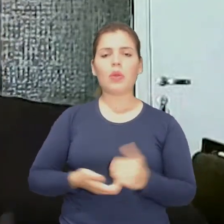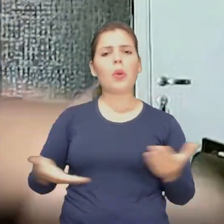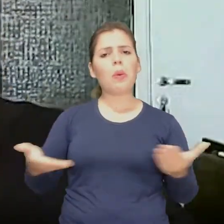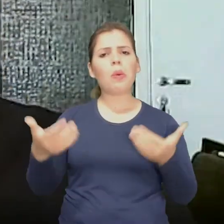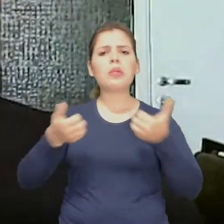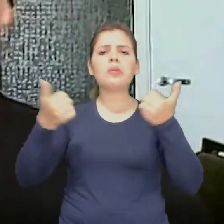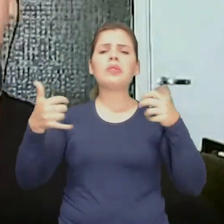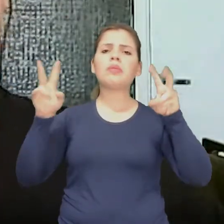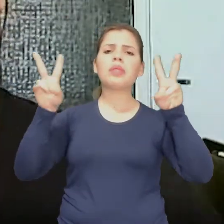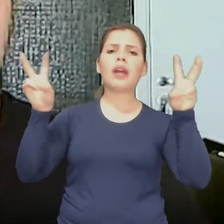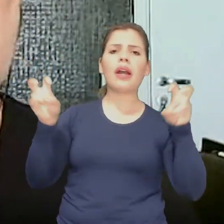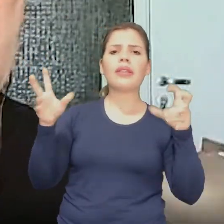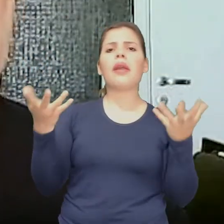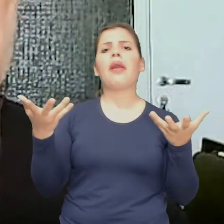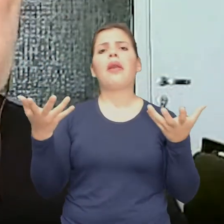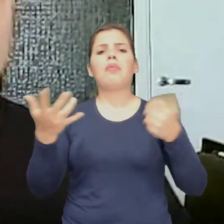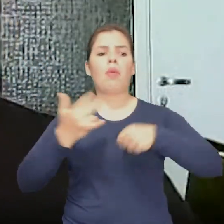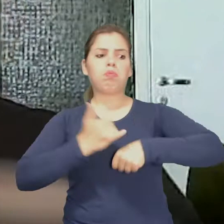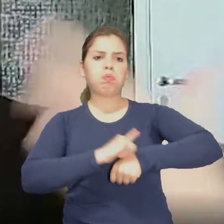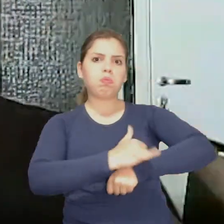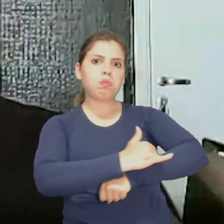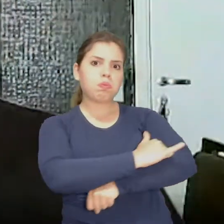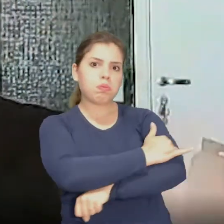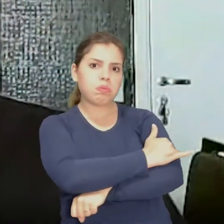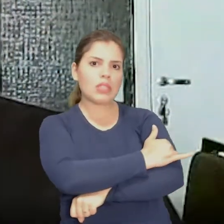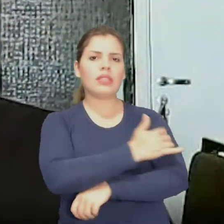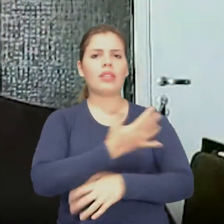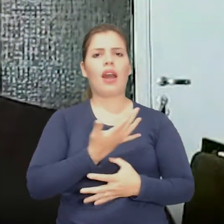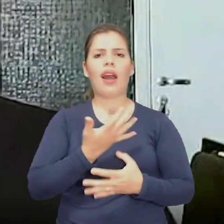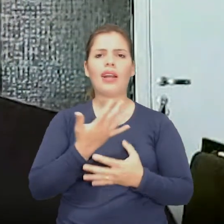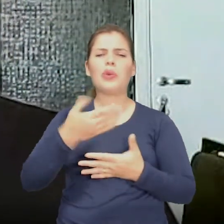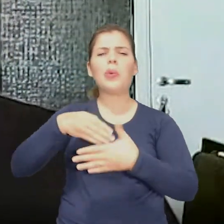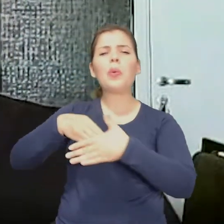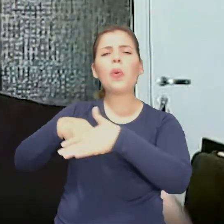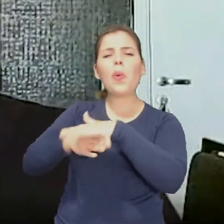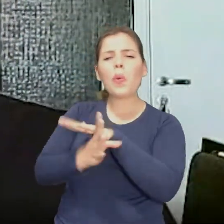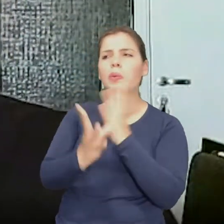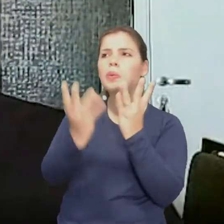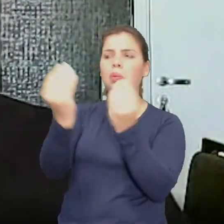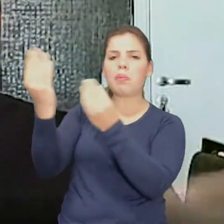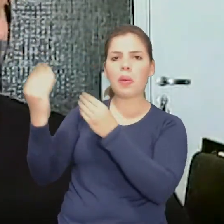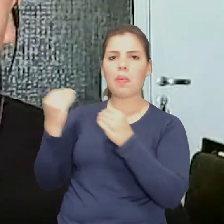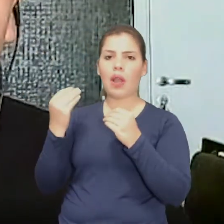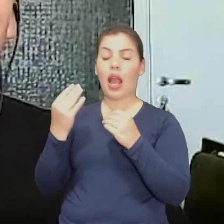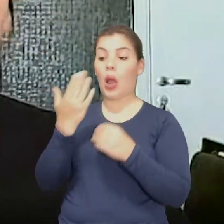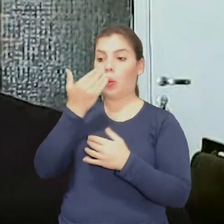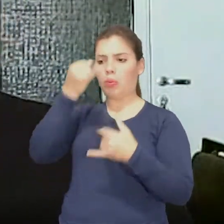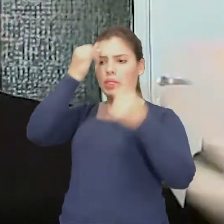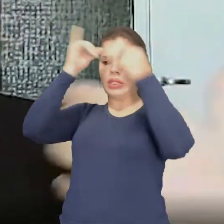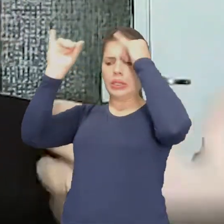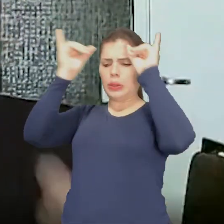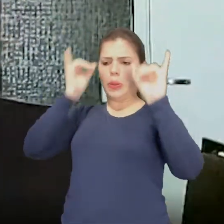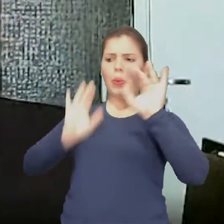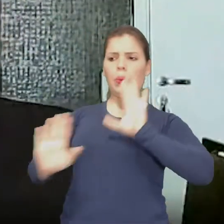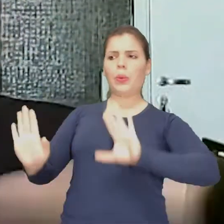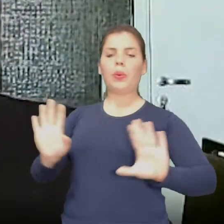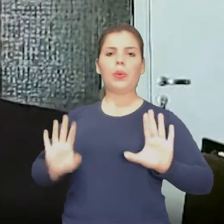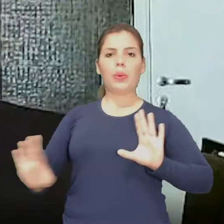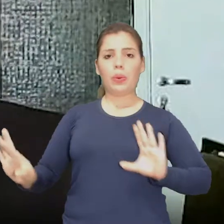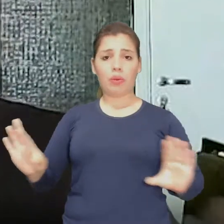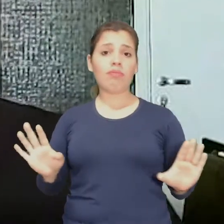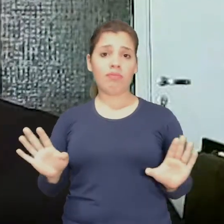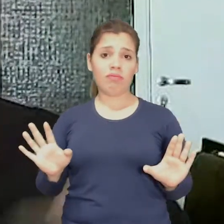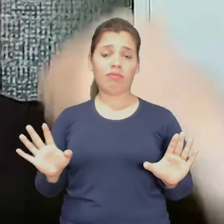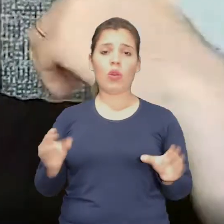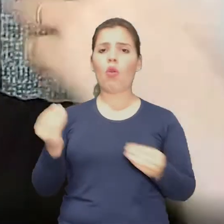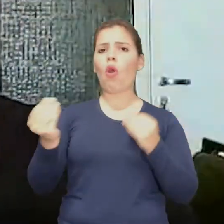da obesidade, da cultura das dietas, sobre os impactos que temos no isolamento social, na nossa alimentação e no